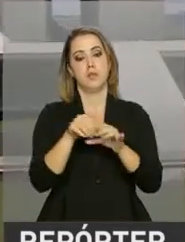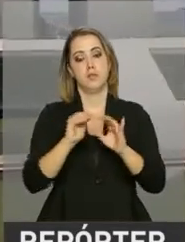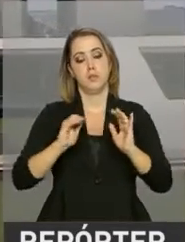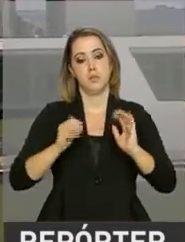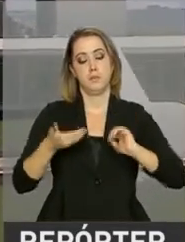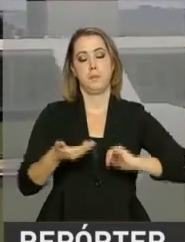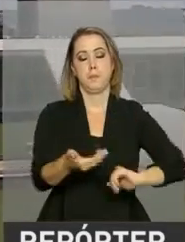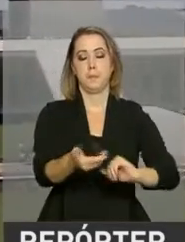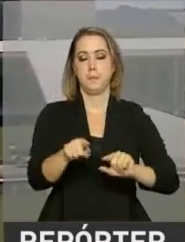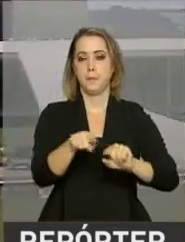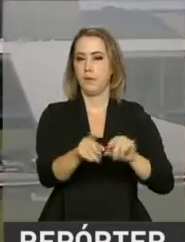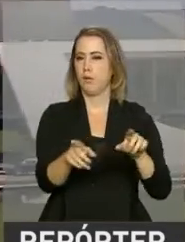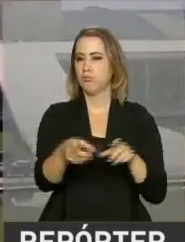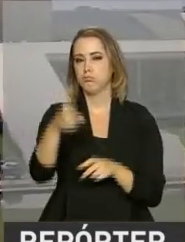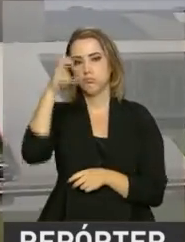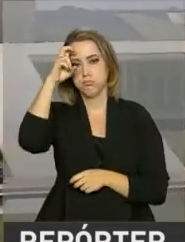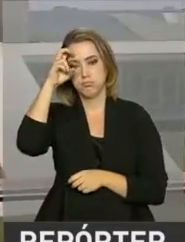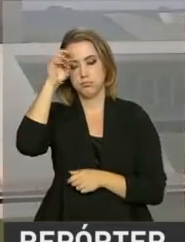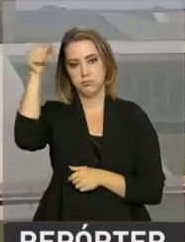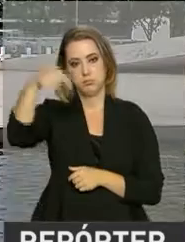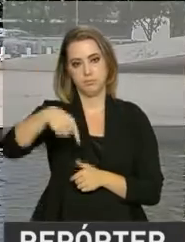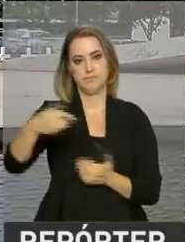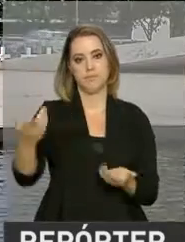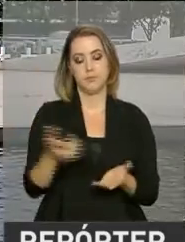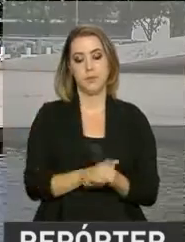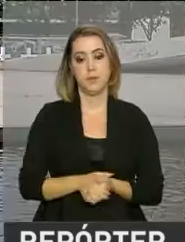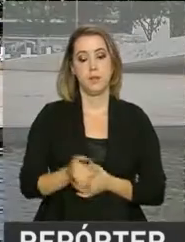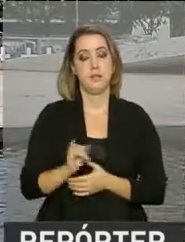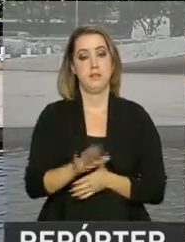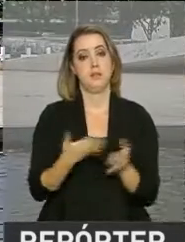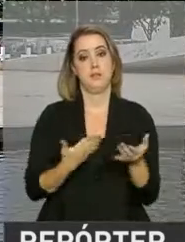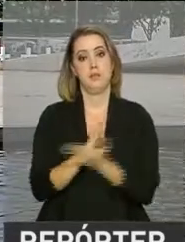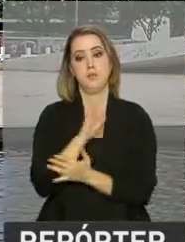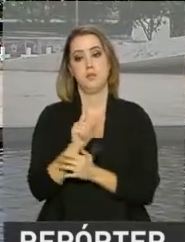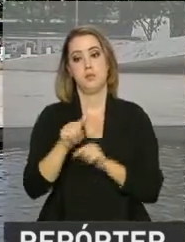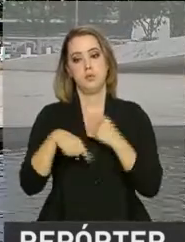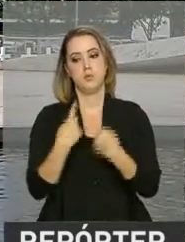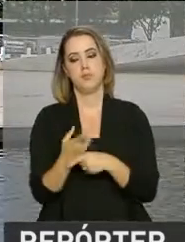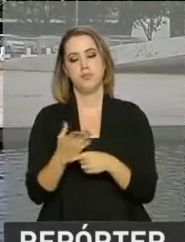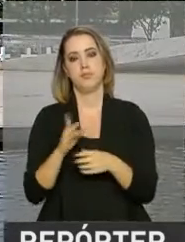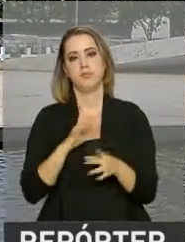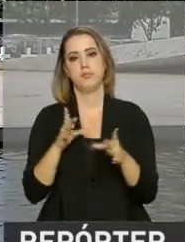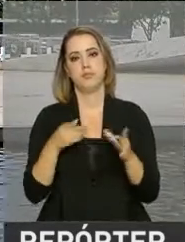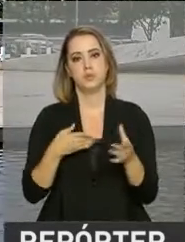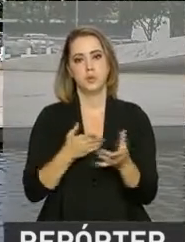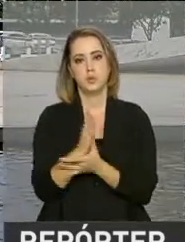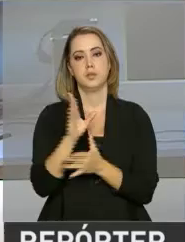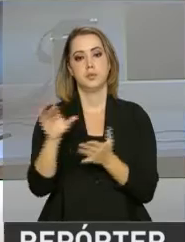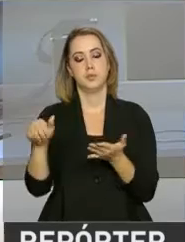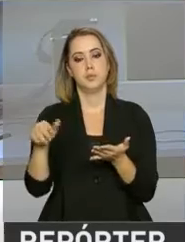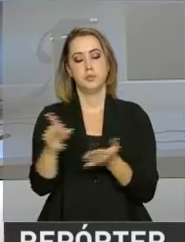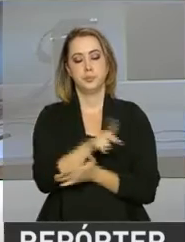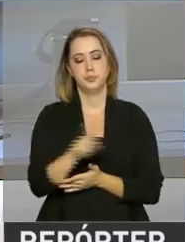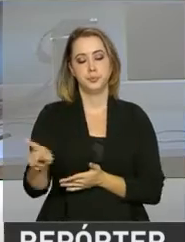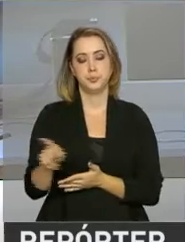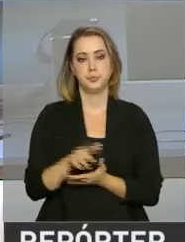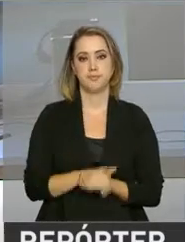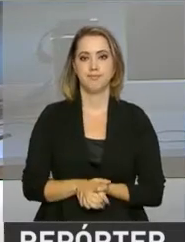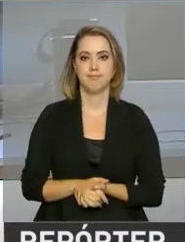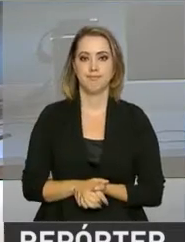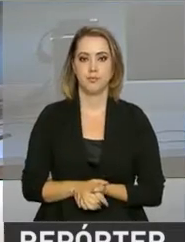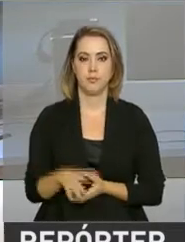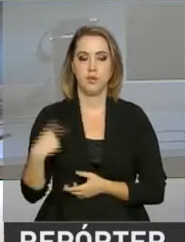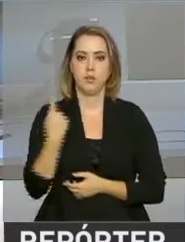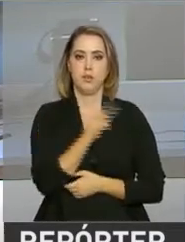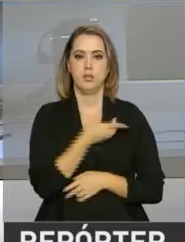Congresso Nacional, prevista para esta quinta-feira. Caso aprovado, segue para a sanção presidencial. E aqui termina